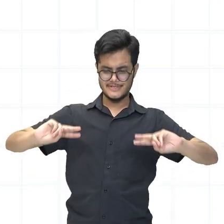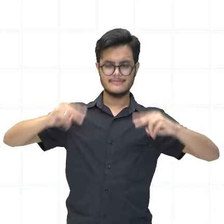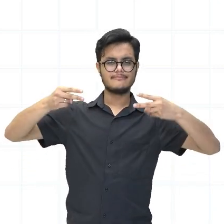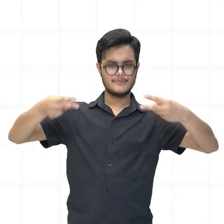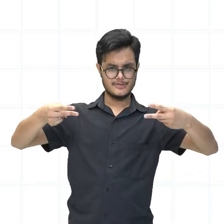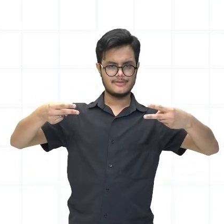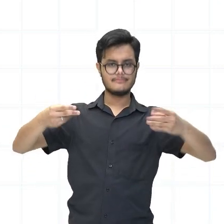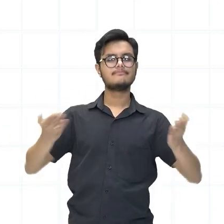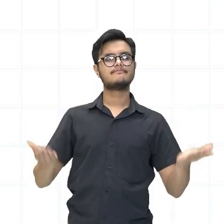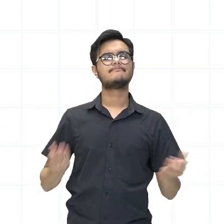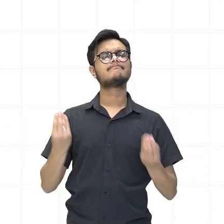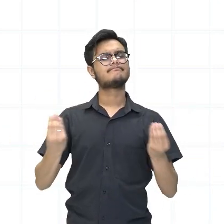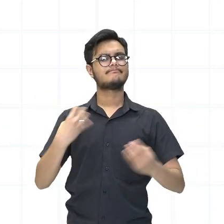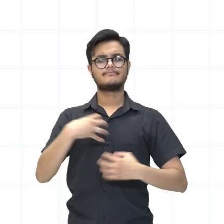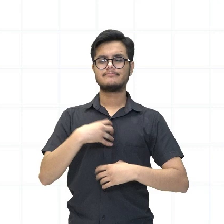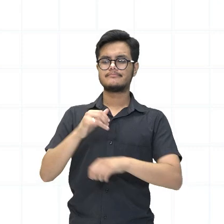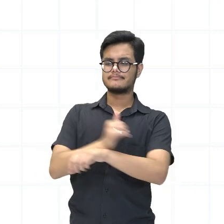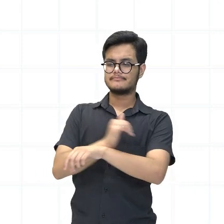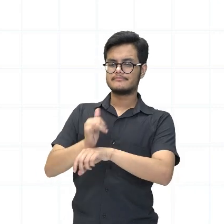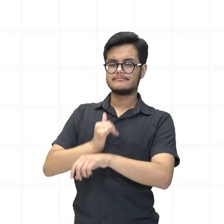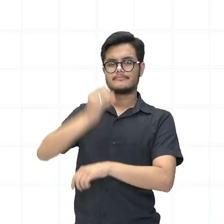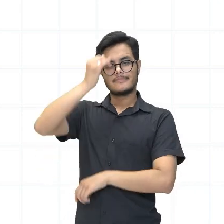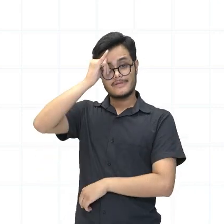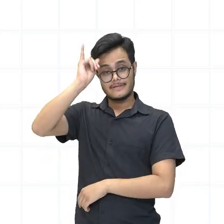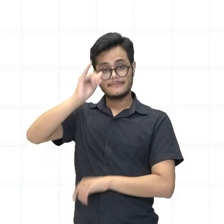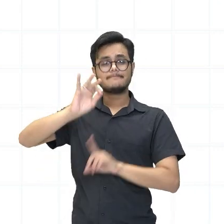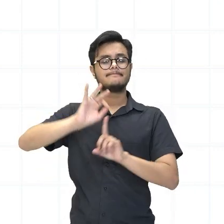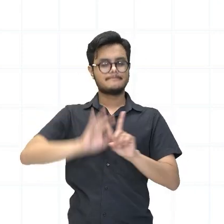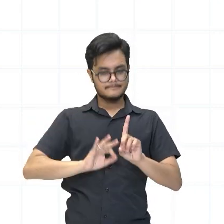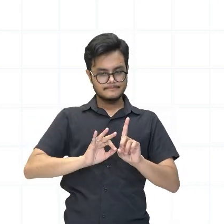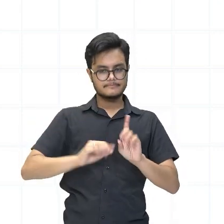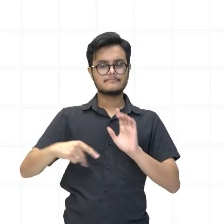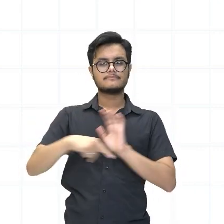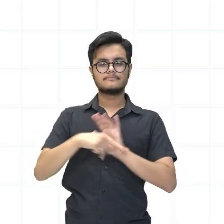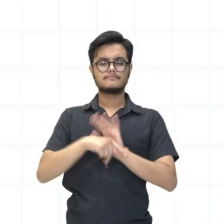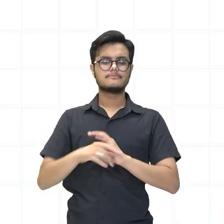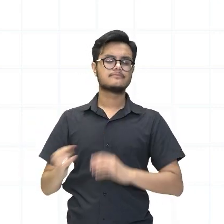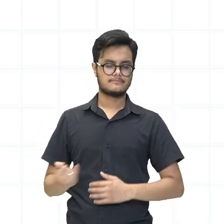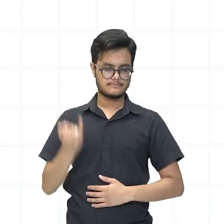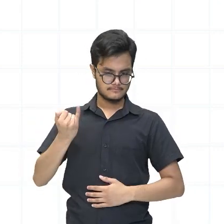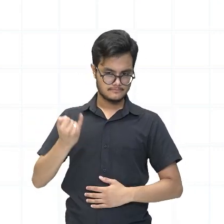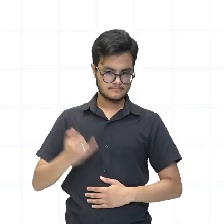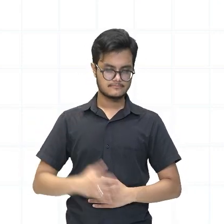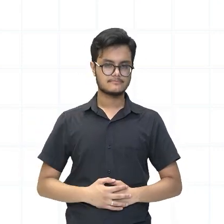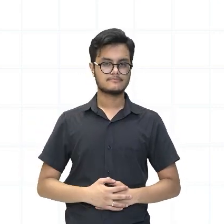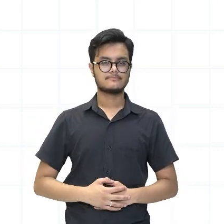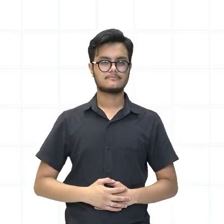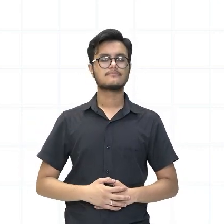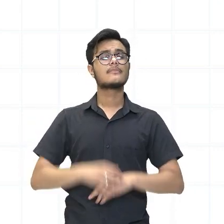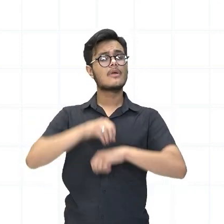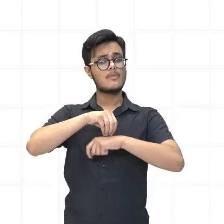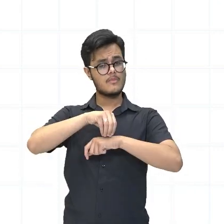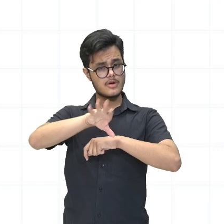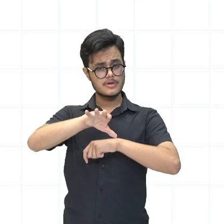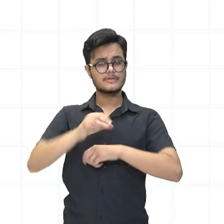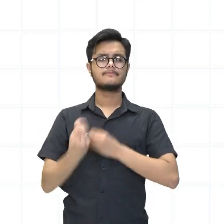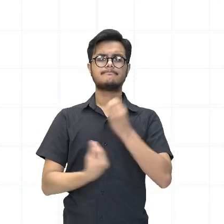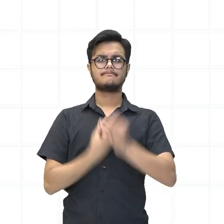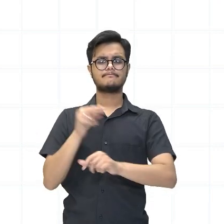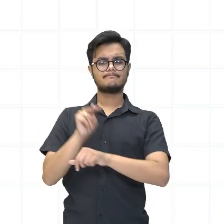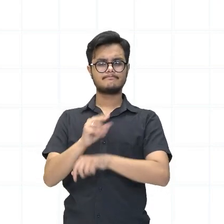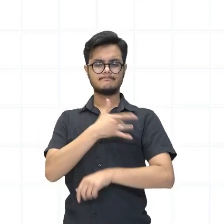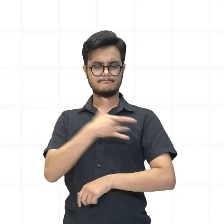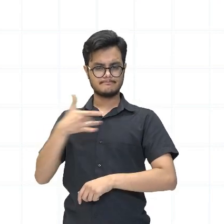que fazer, quais passos, que ações tomar para não sentir tanto calor. Dar dicas de como cuidar da